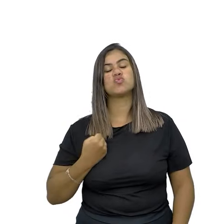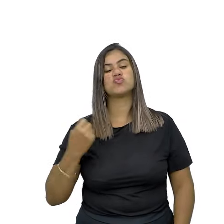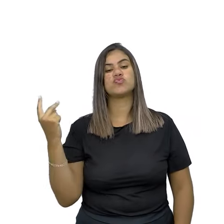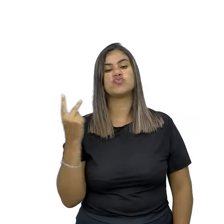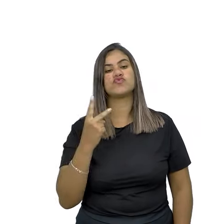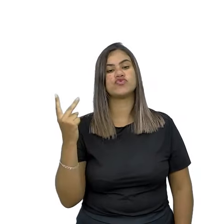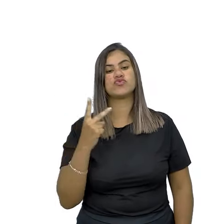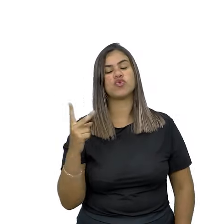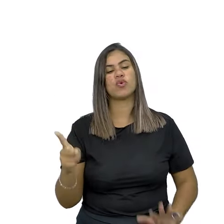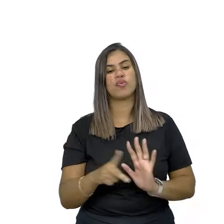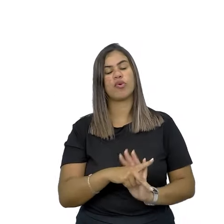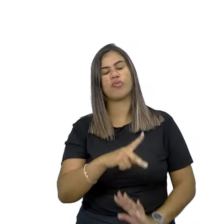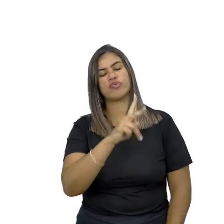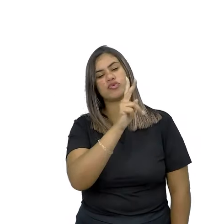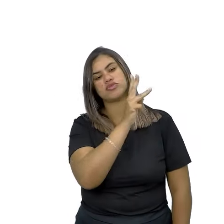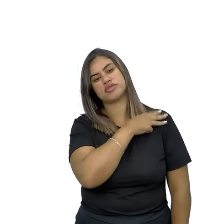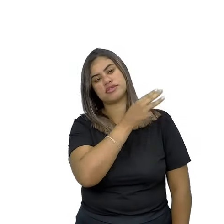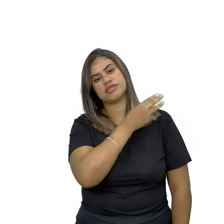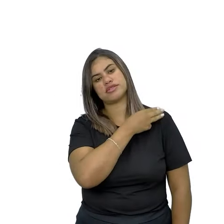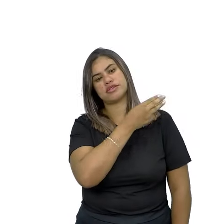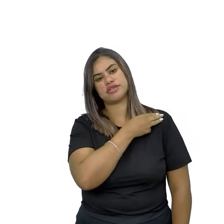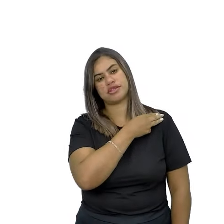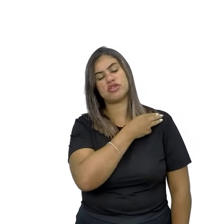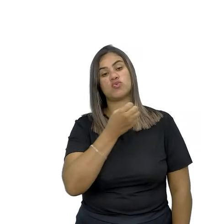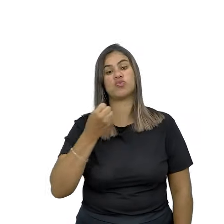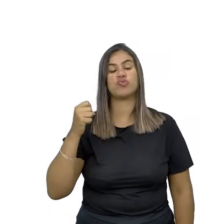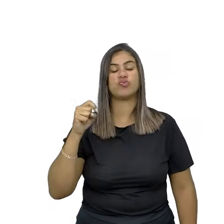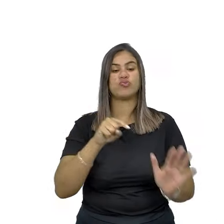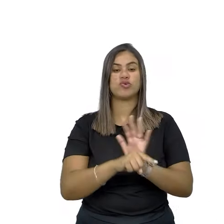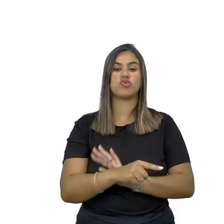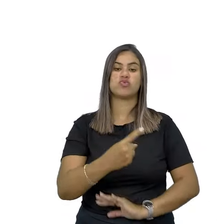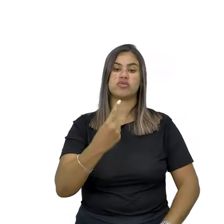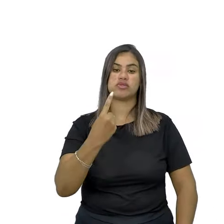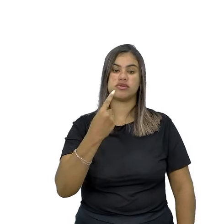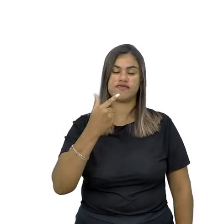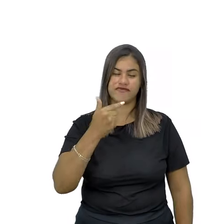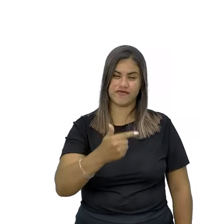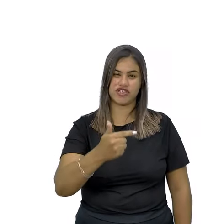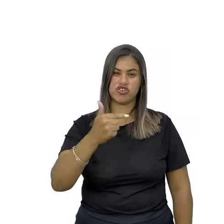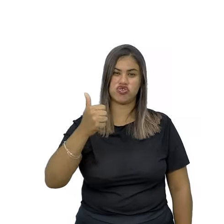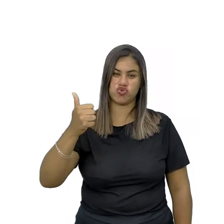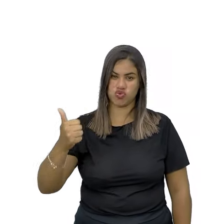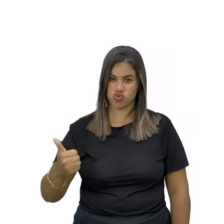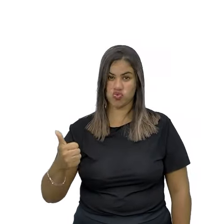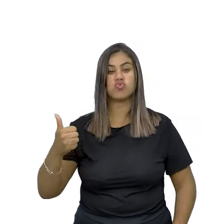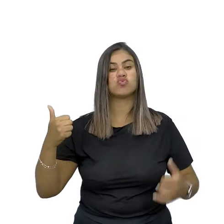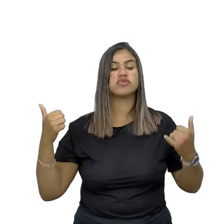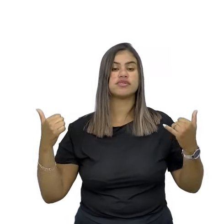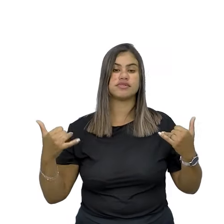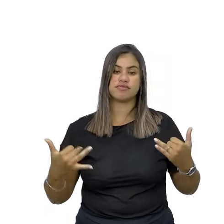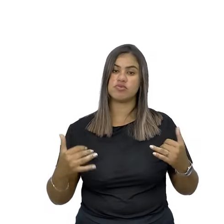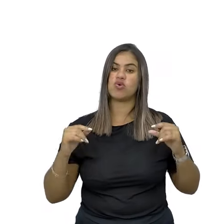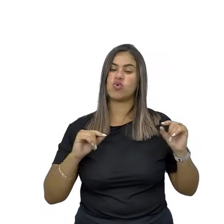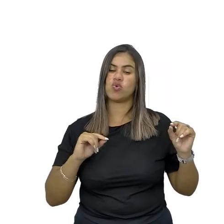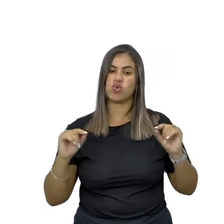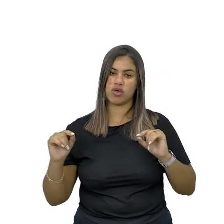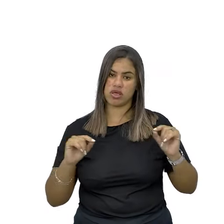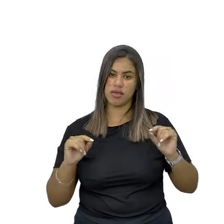médio, a questão 21, ela fala de função